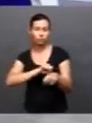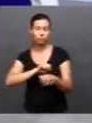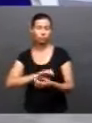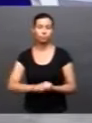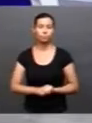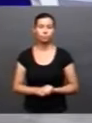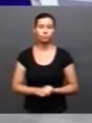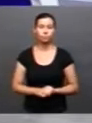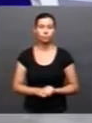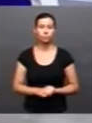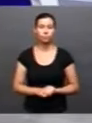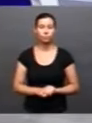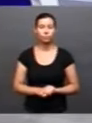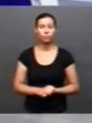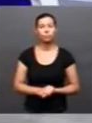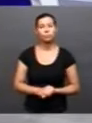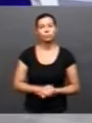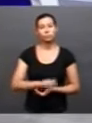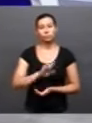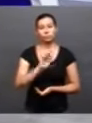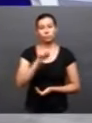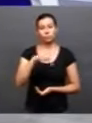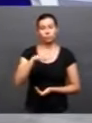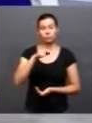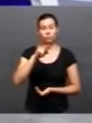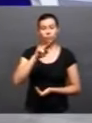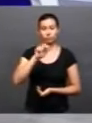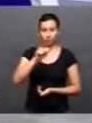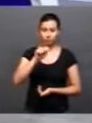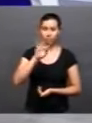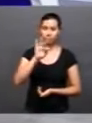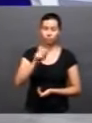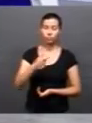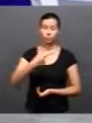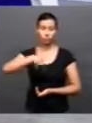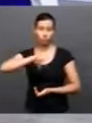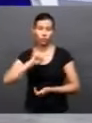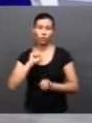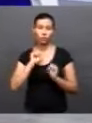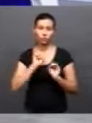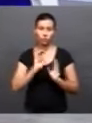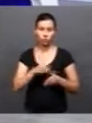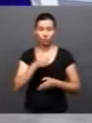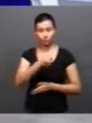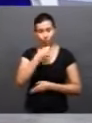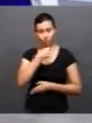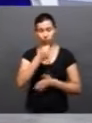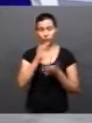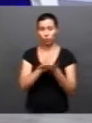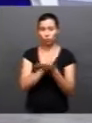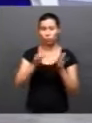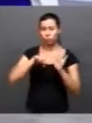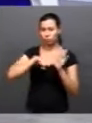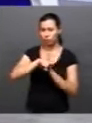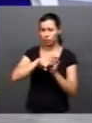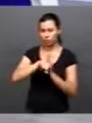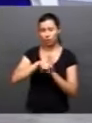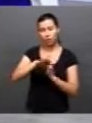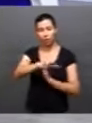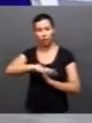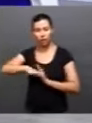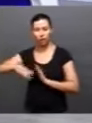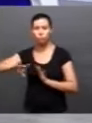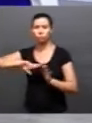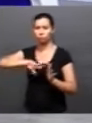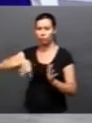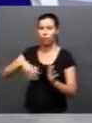aqui nessa bancada do Jornal da UFO, nós já entrevistamos alguns pesquisadores da UFO, da área da